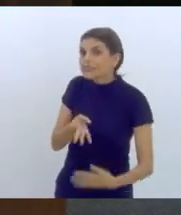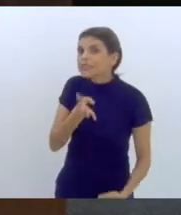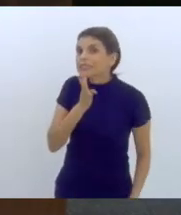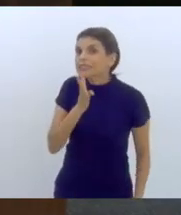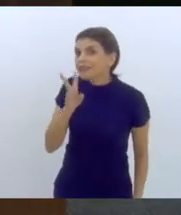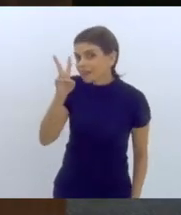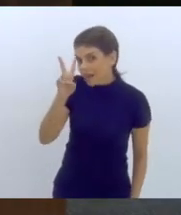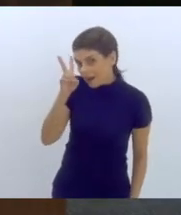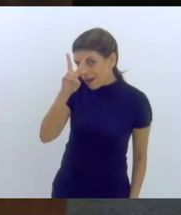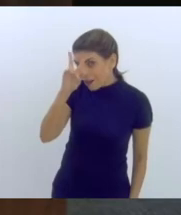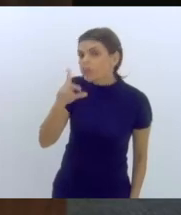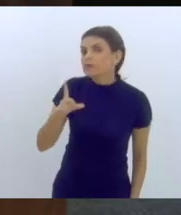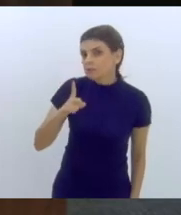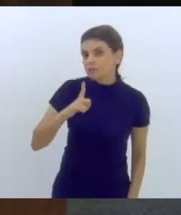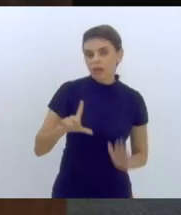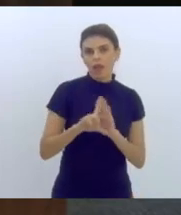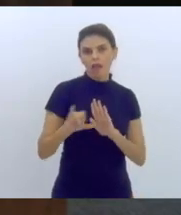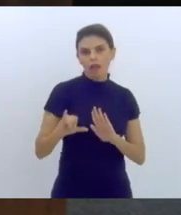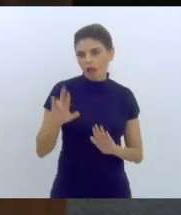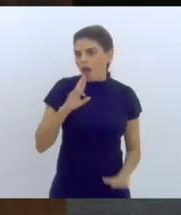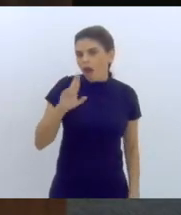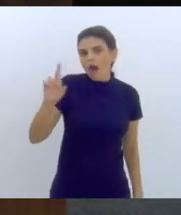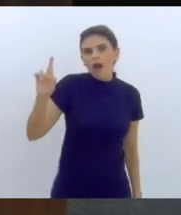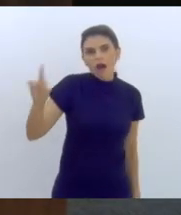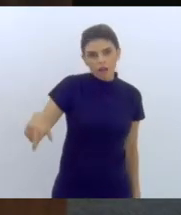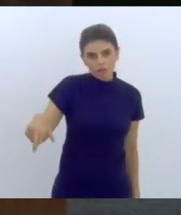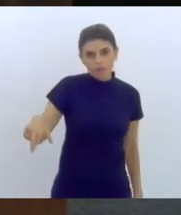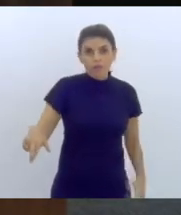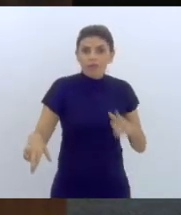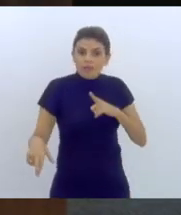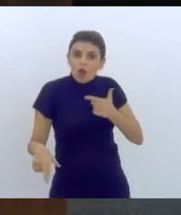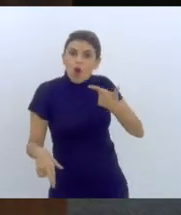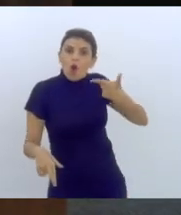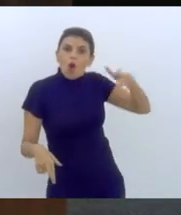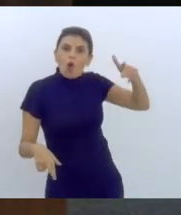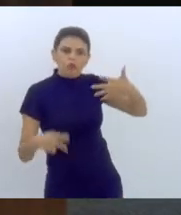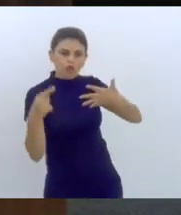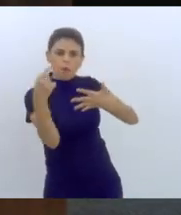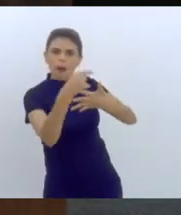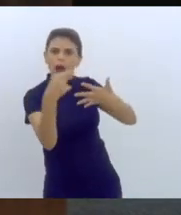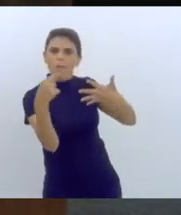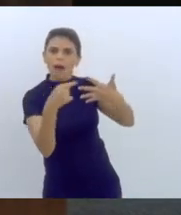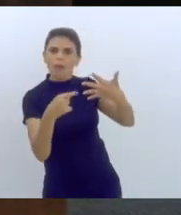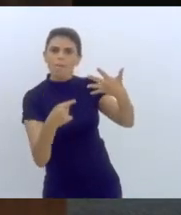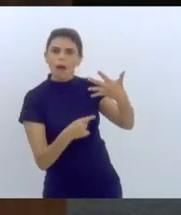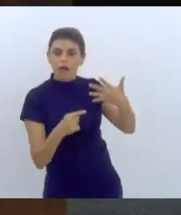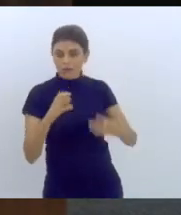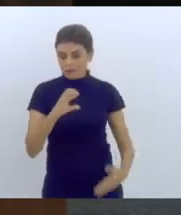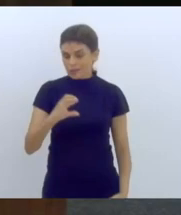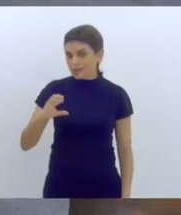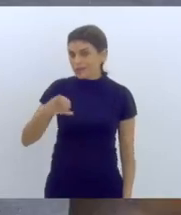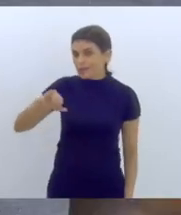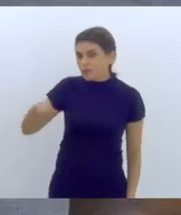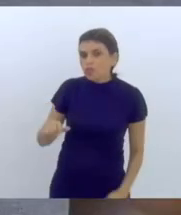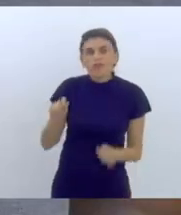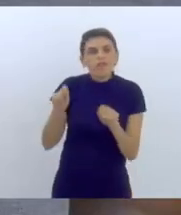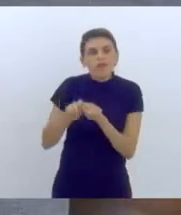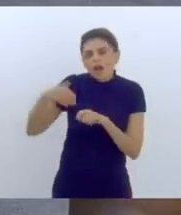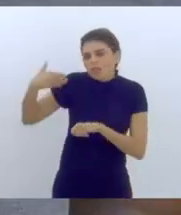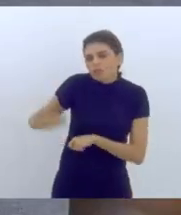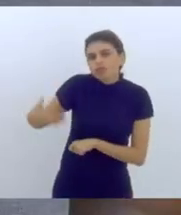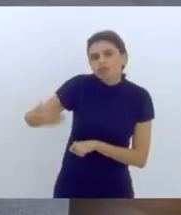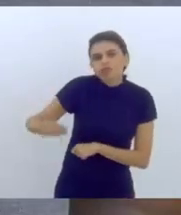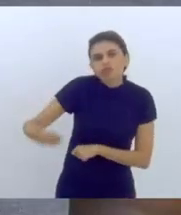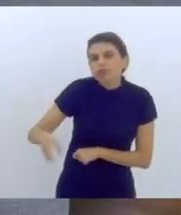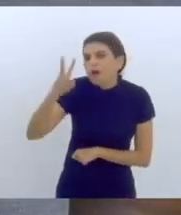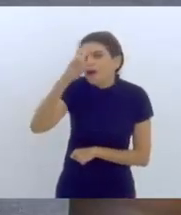lei, Vossa Excelência tem razão, essa tem outros pontos. Então, o que é que faz a CCJ tradicionalmente, lembra